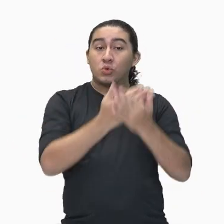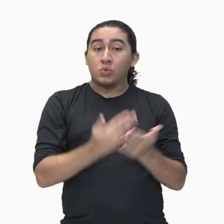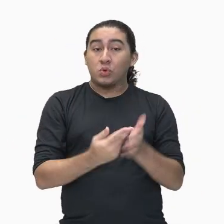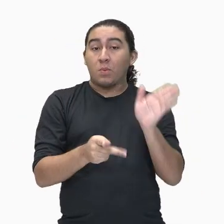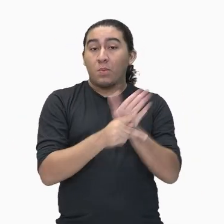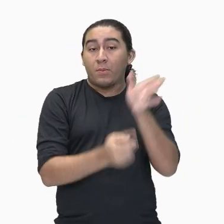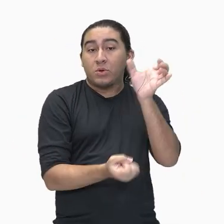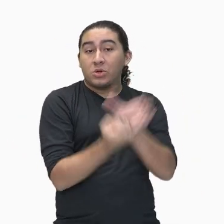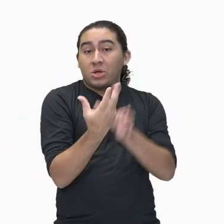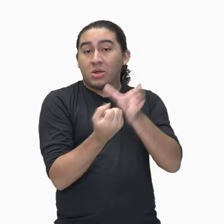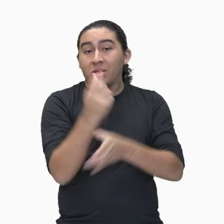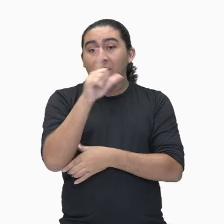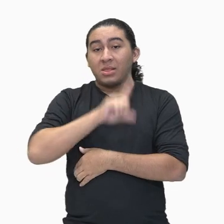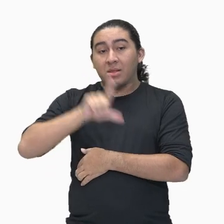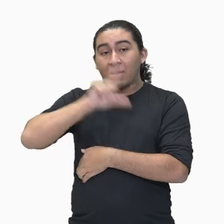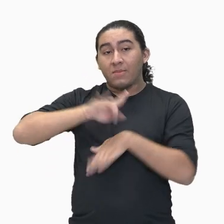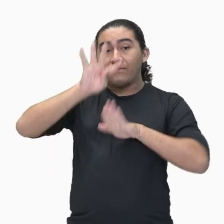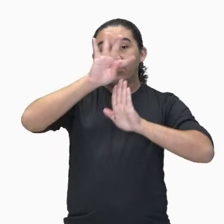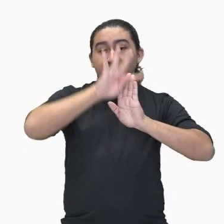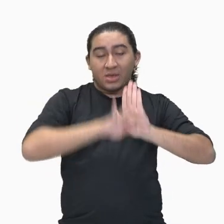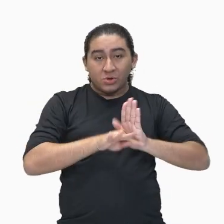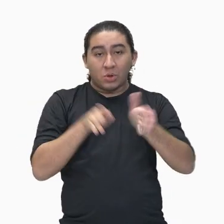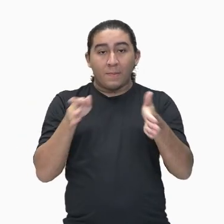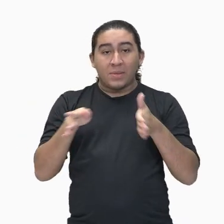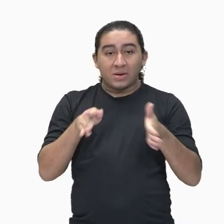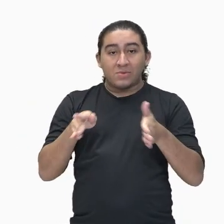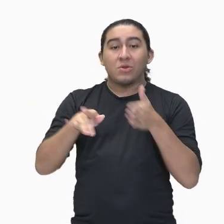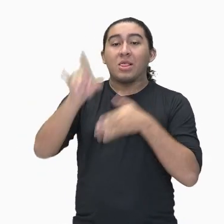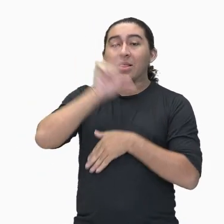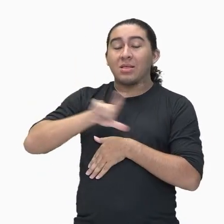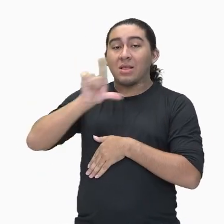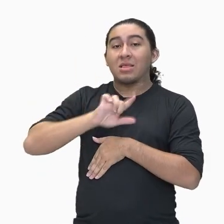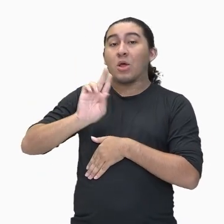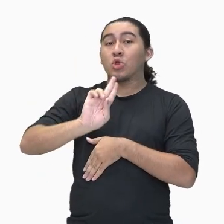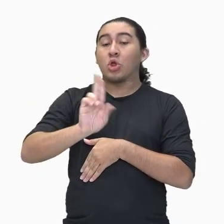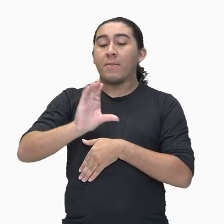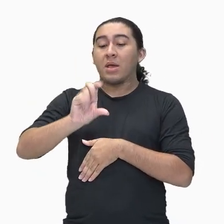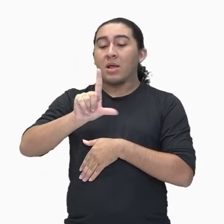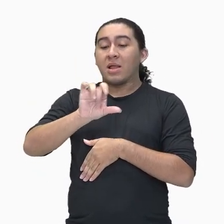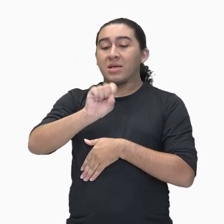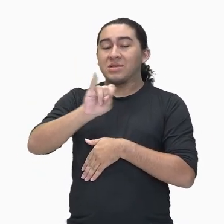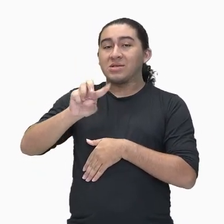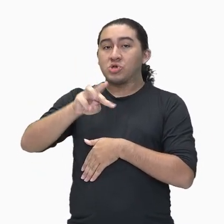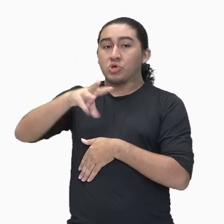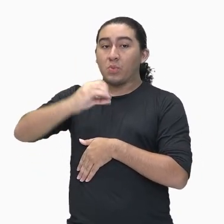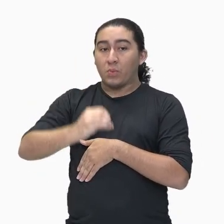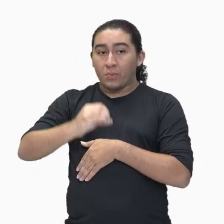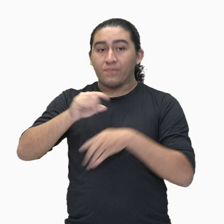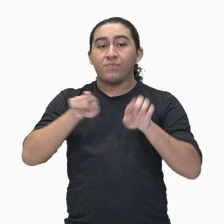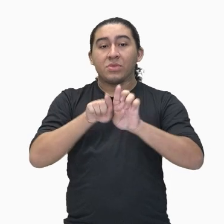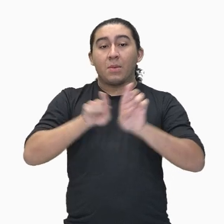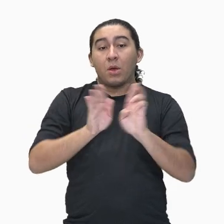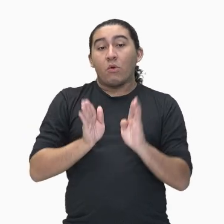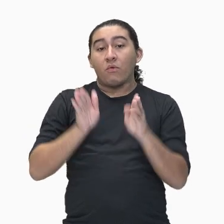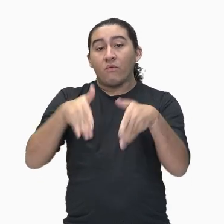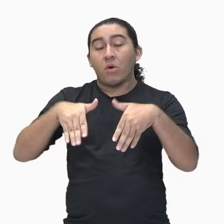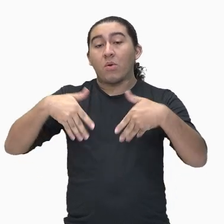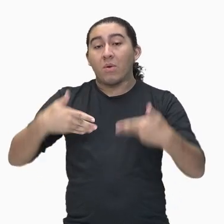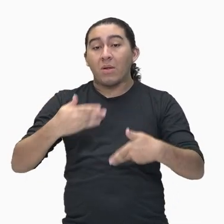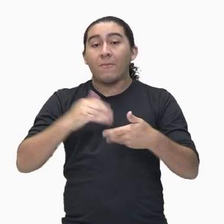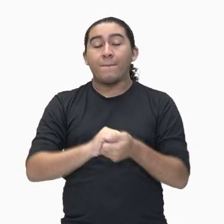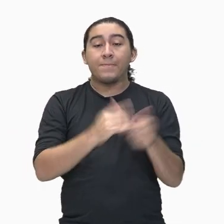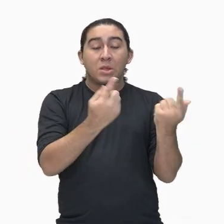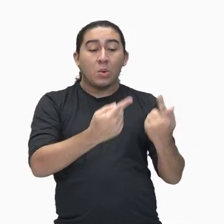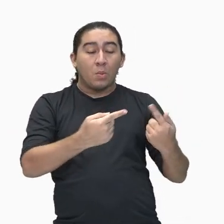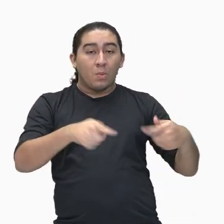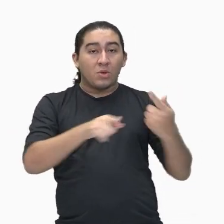do estilo de produção literária dos textos do período literário conhecido como classicismo,